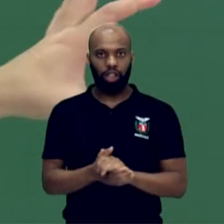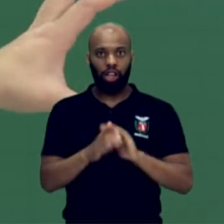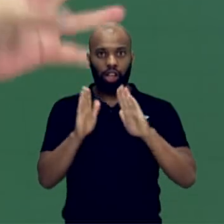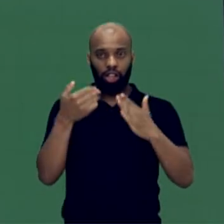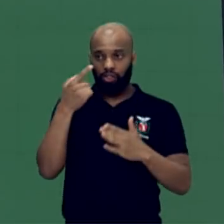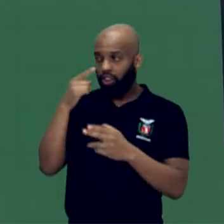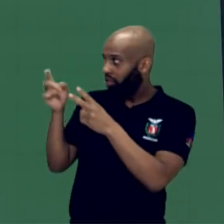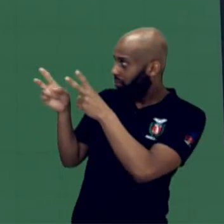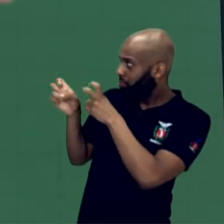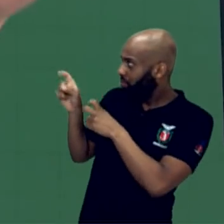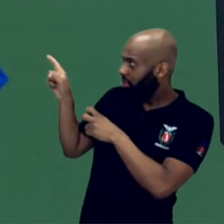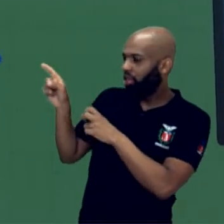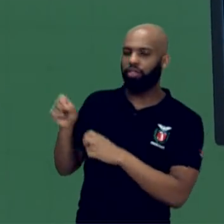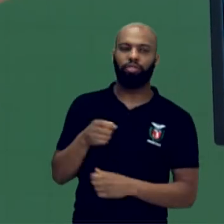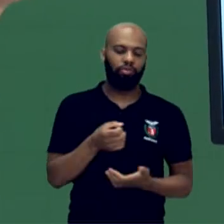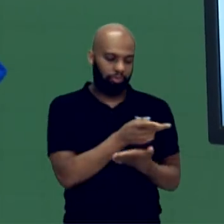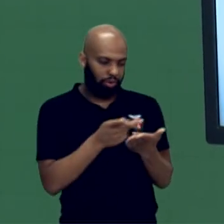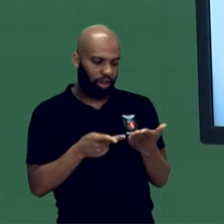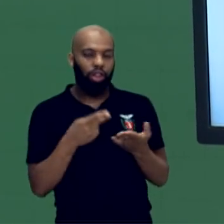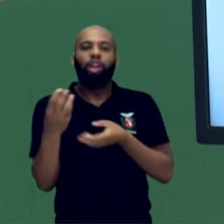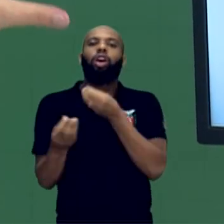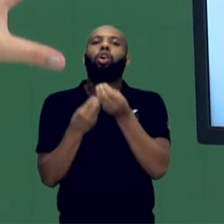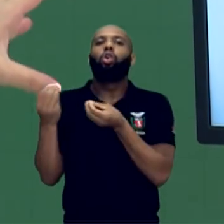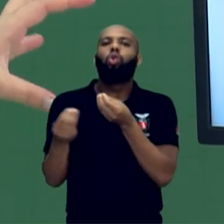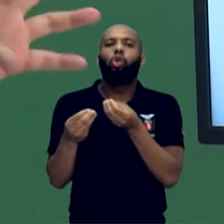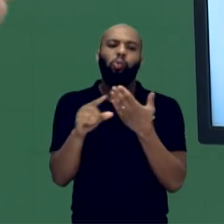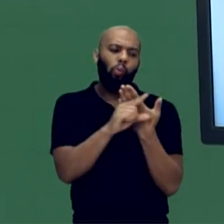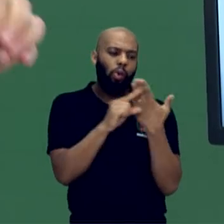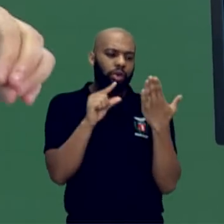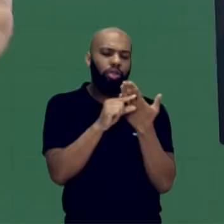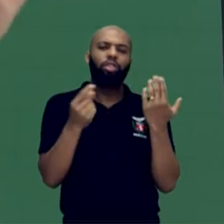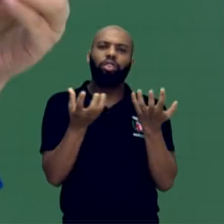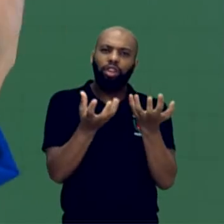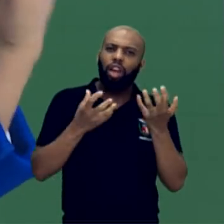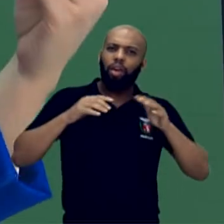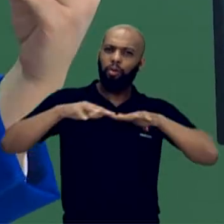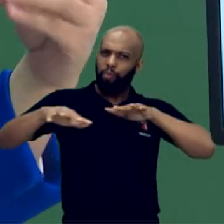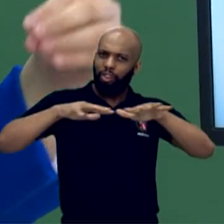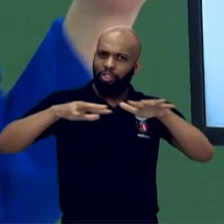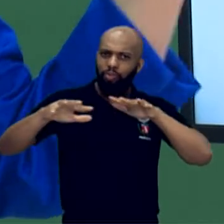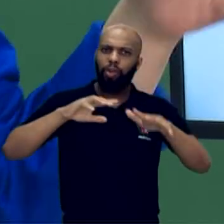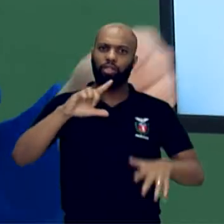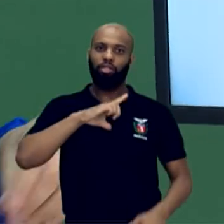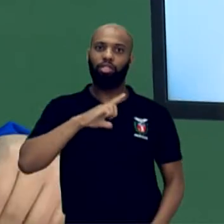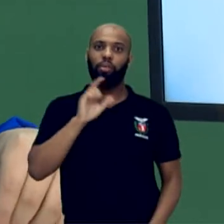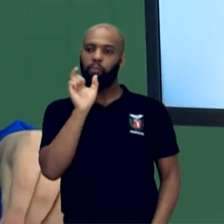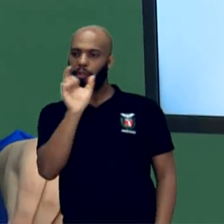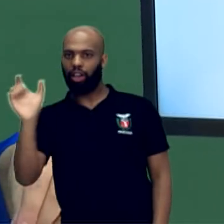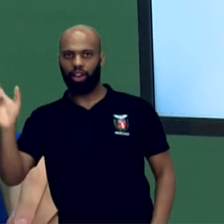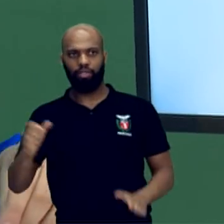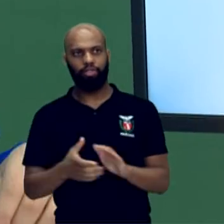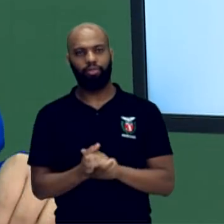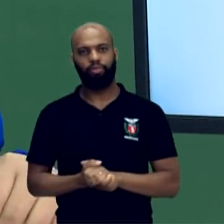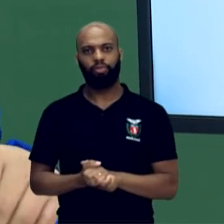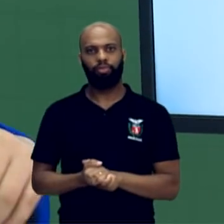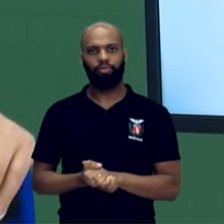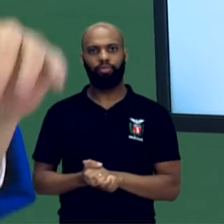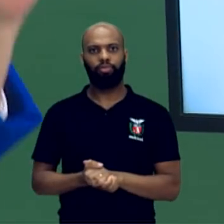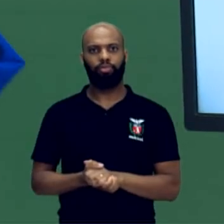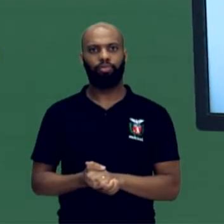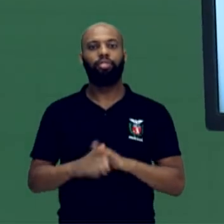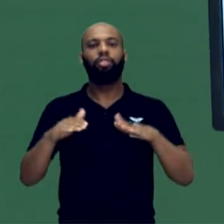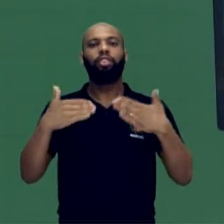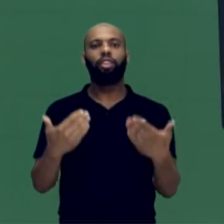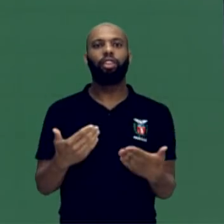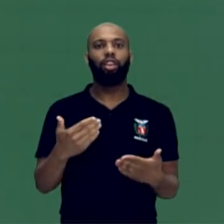poema Xadrez. Como o autor faz para transmitir a ideia de movimento às palavras? Olhe só.